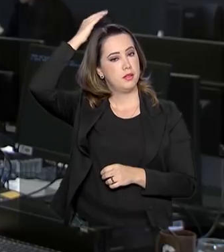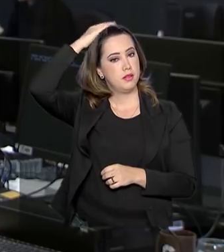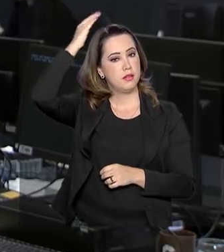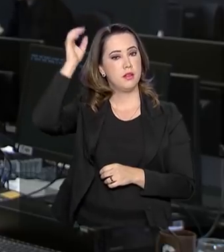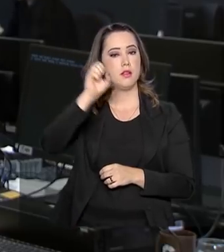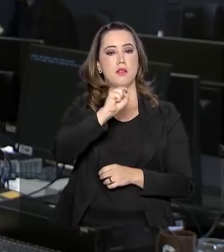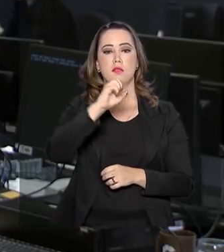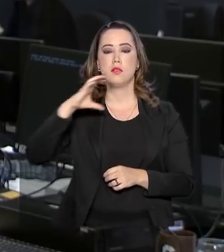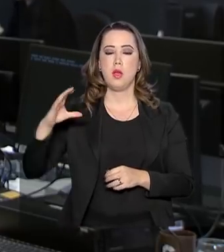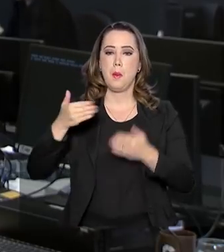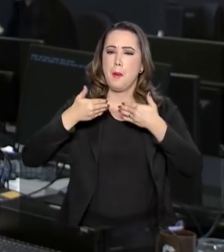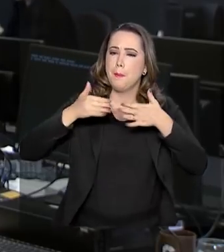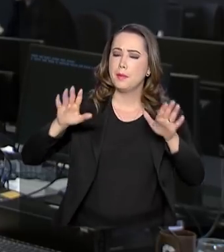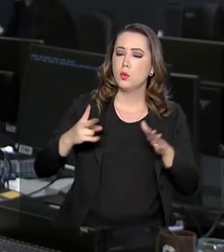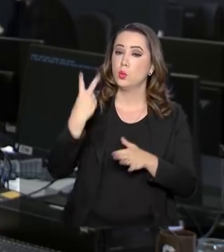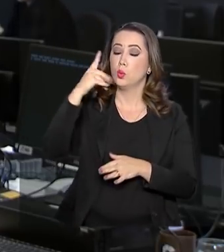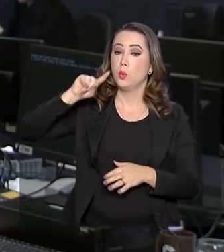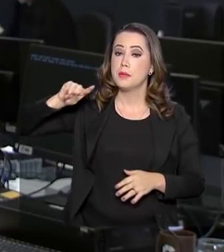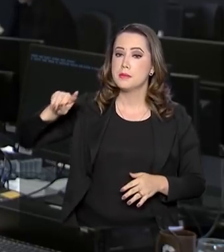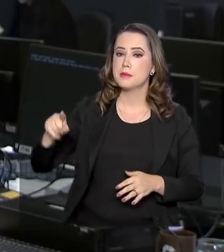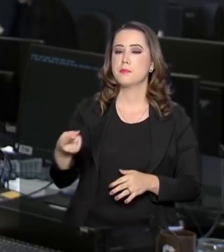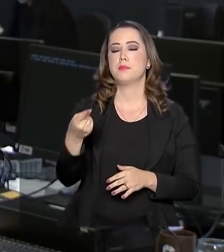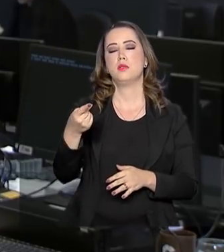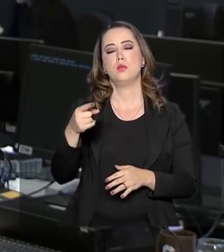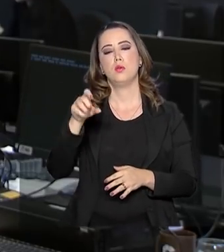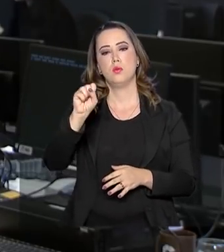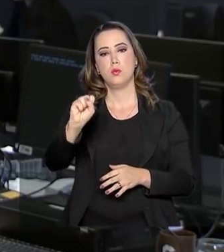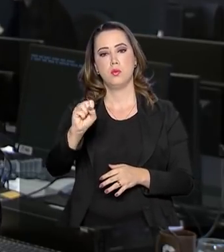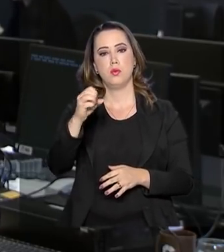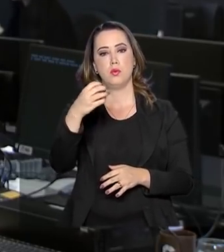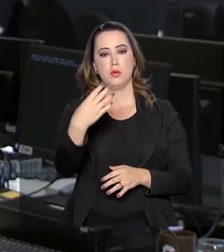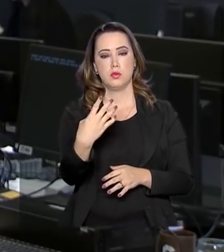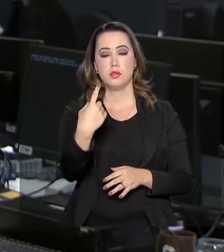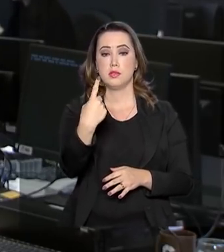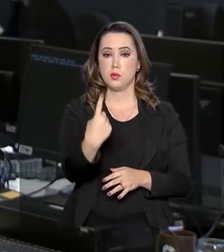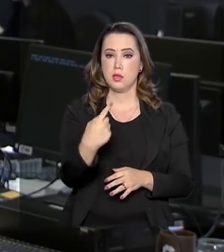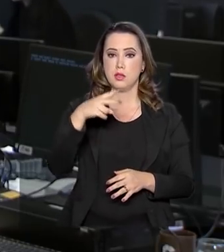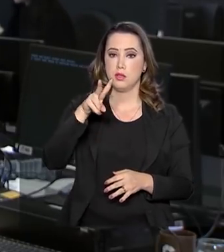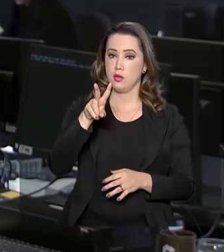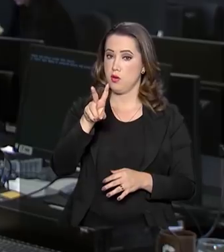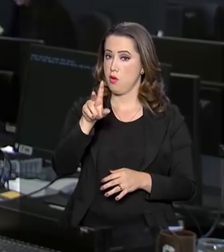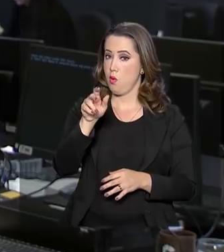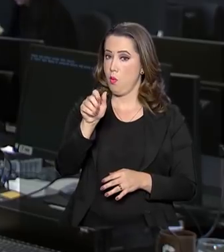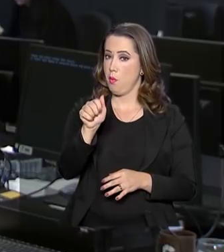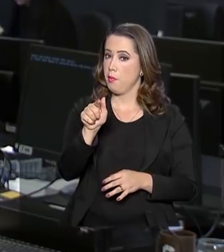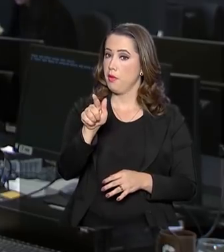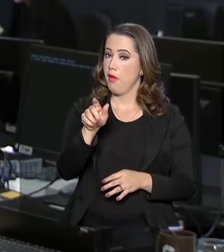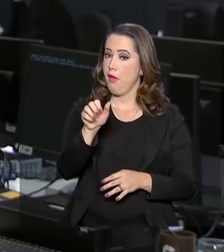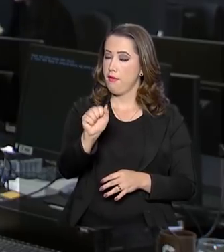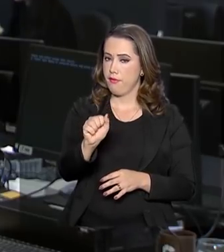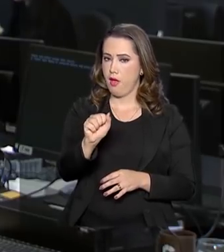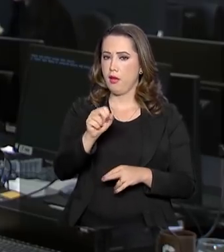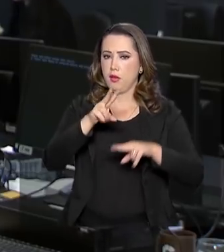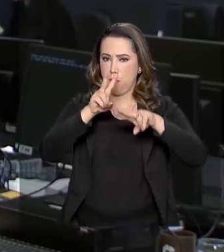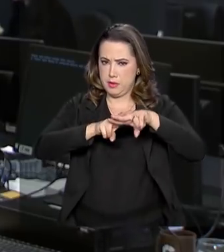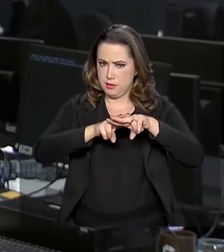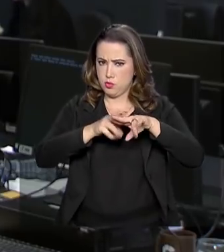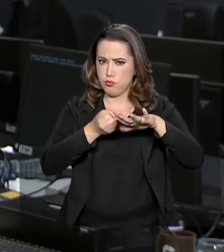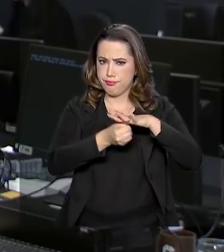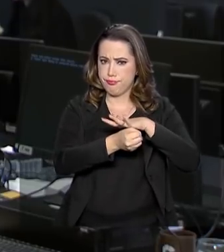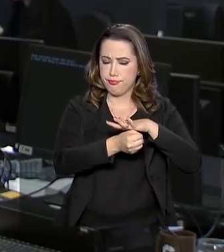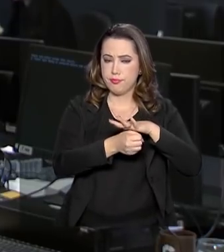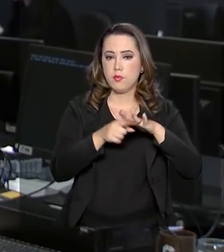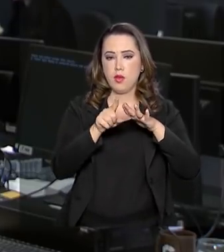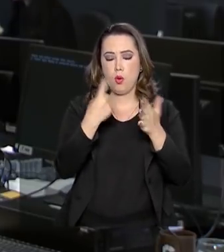Catarina abriram 2.841 vagas no sistema prisional. A ação faz parte do